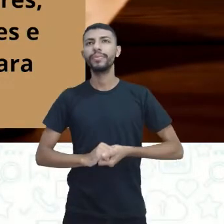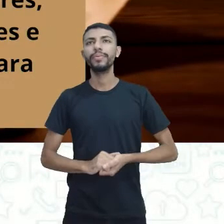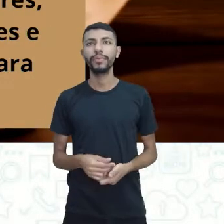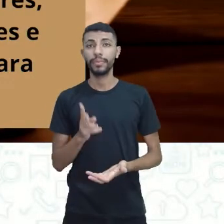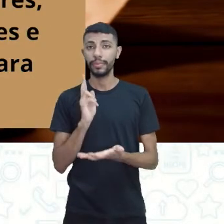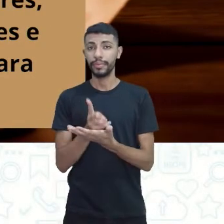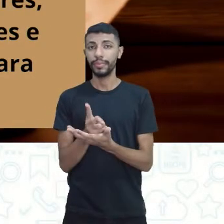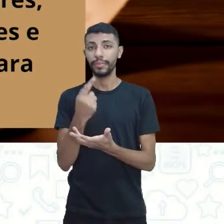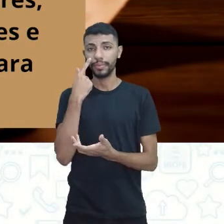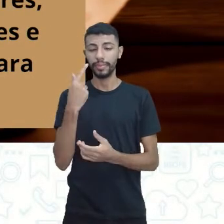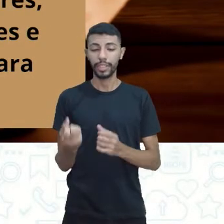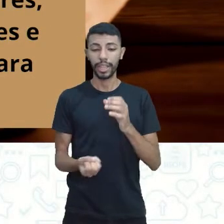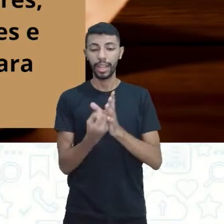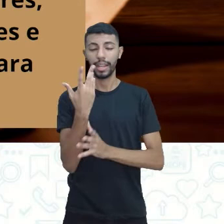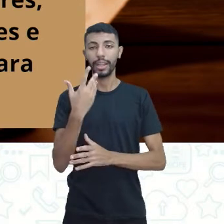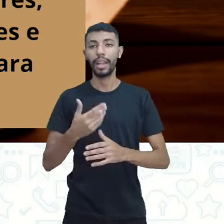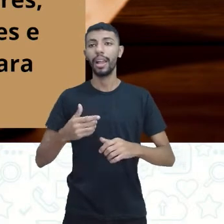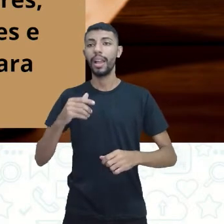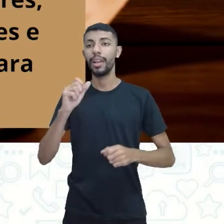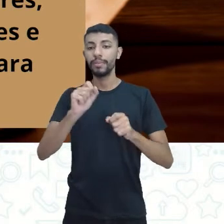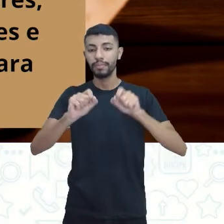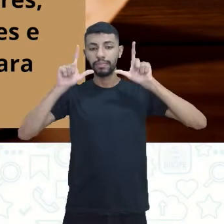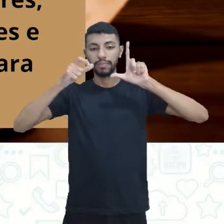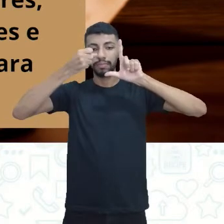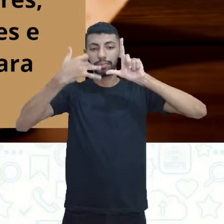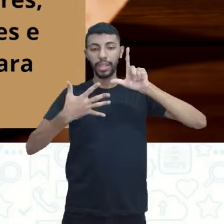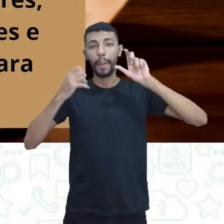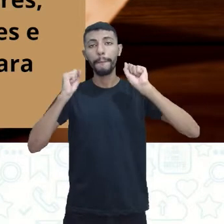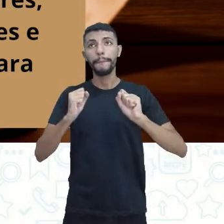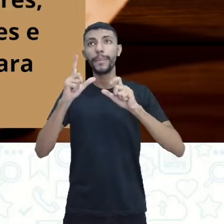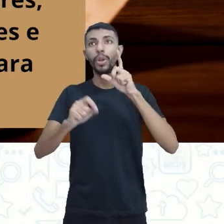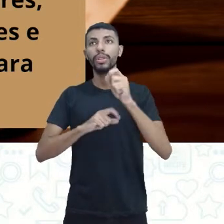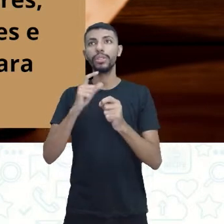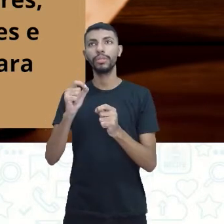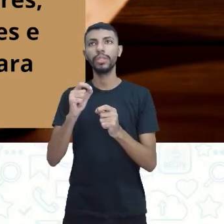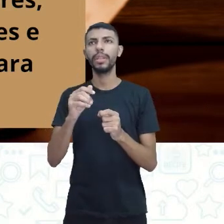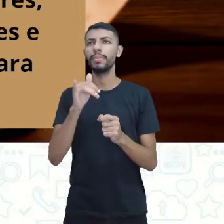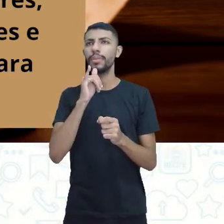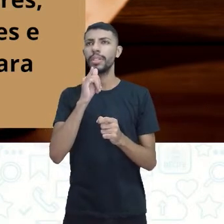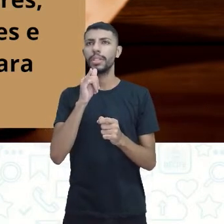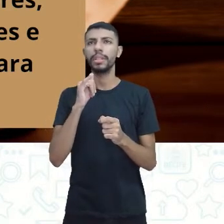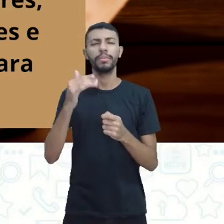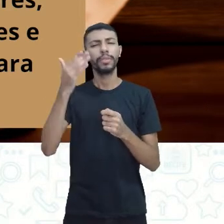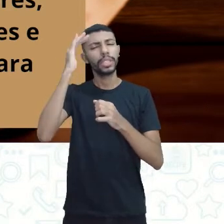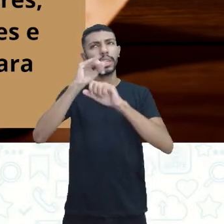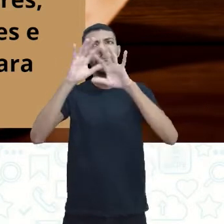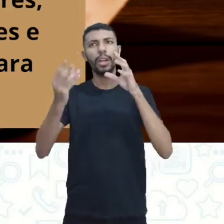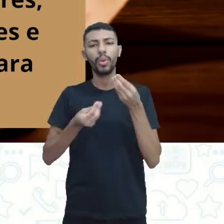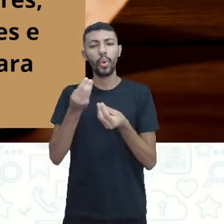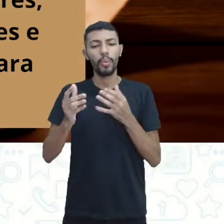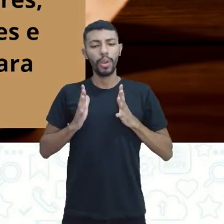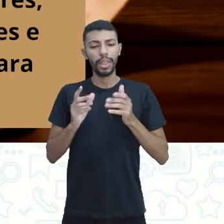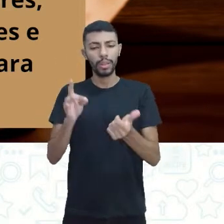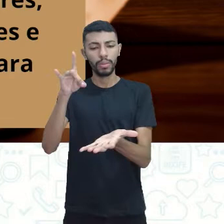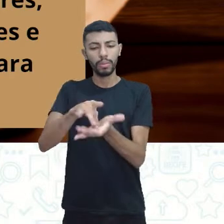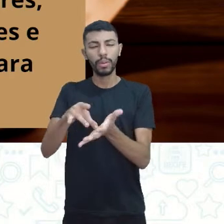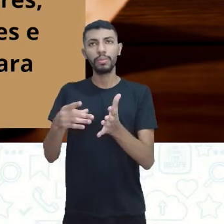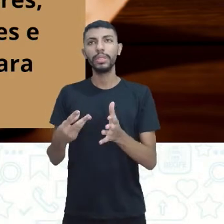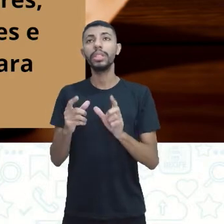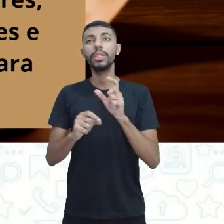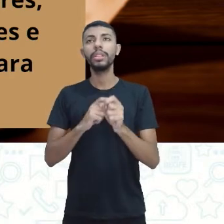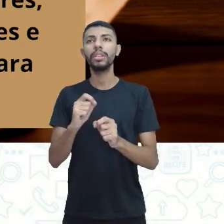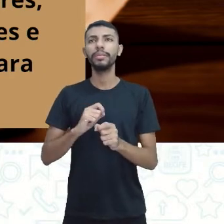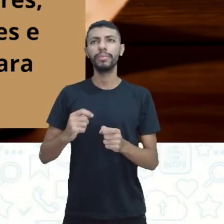do autorretrato pode ser compreendida como um ato de afirmação da própria existência do